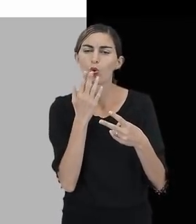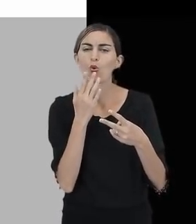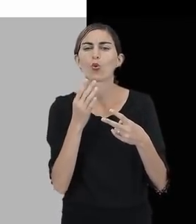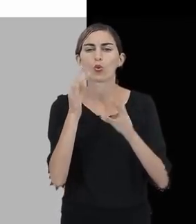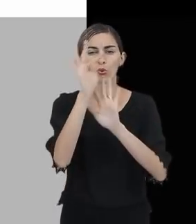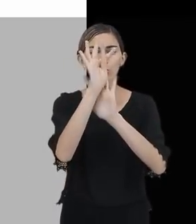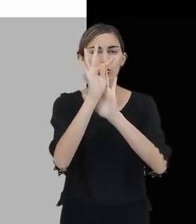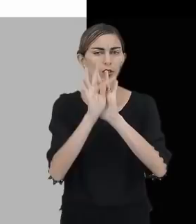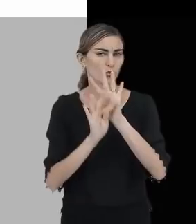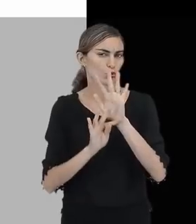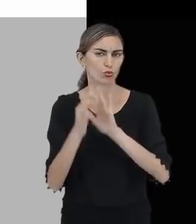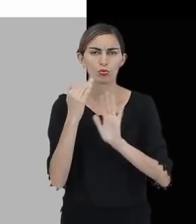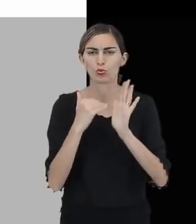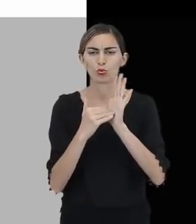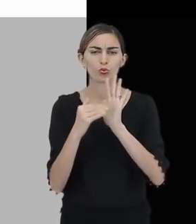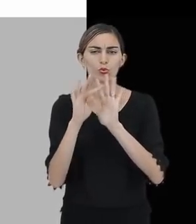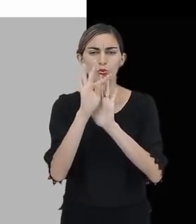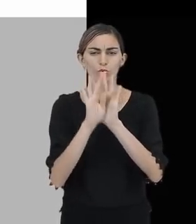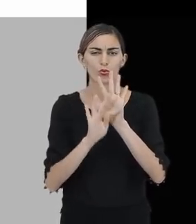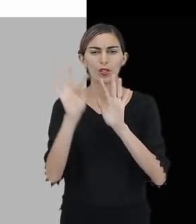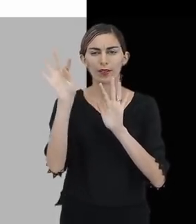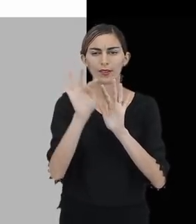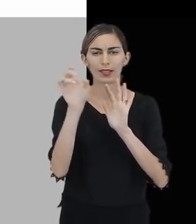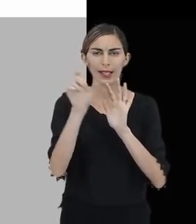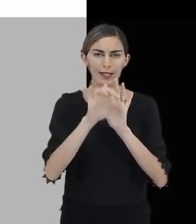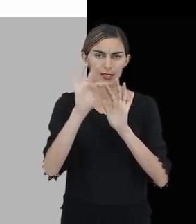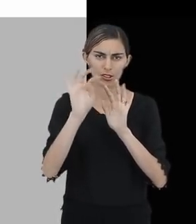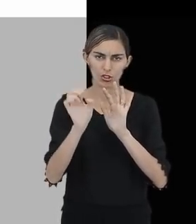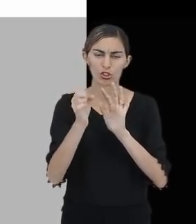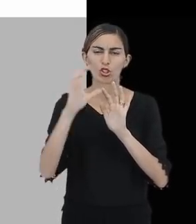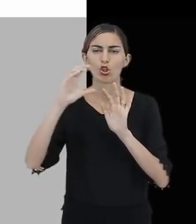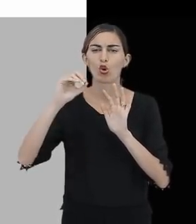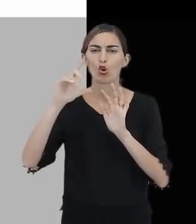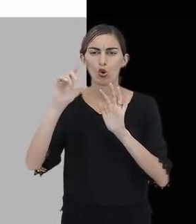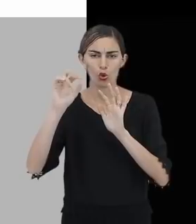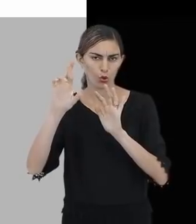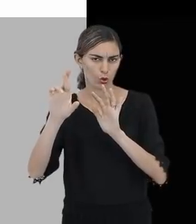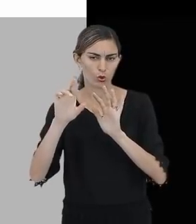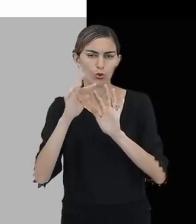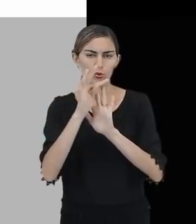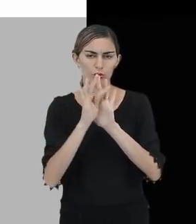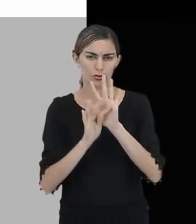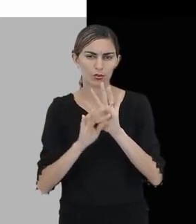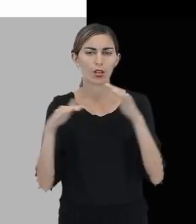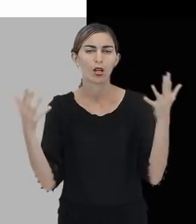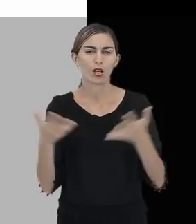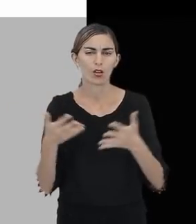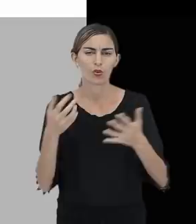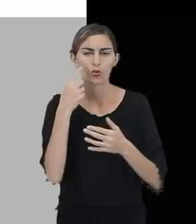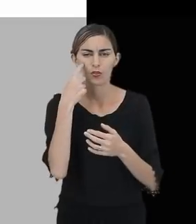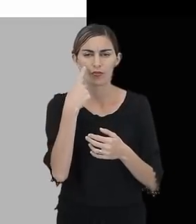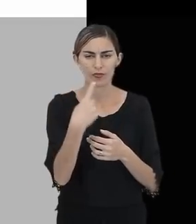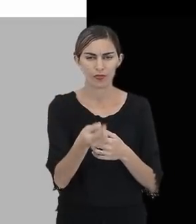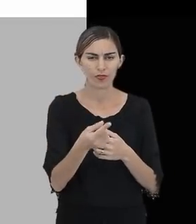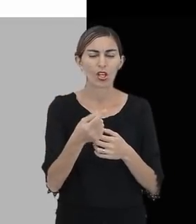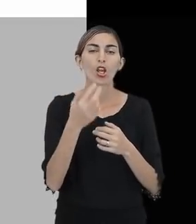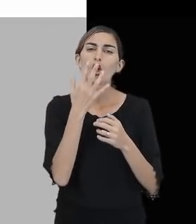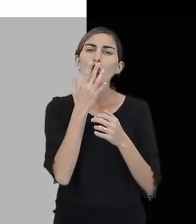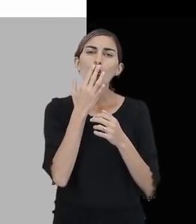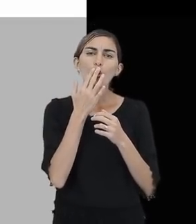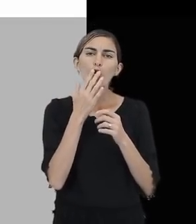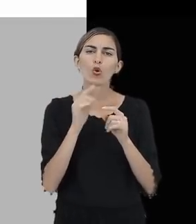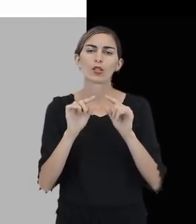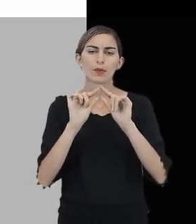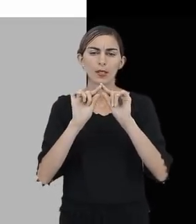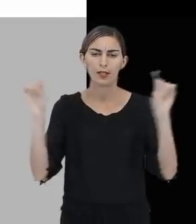do texto, text color, a cor do texto desse text view, certo? Agora a gente vai ver esse cores e lista